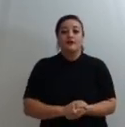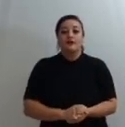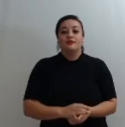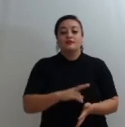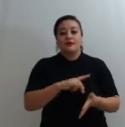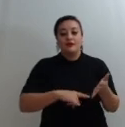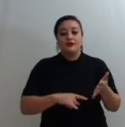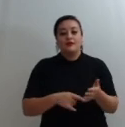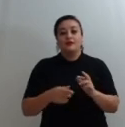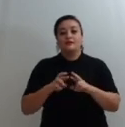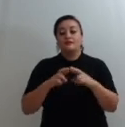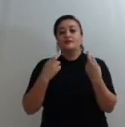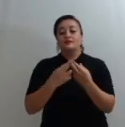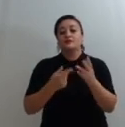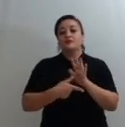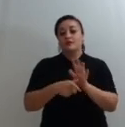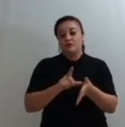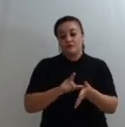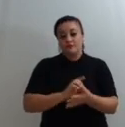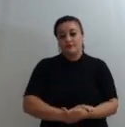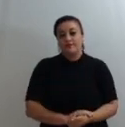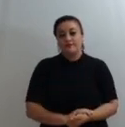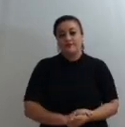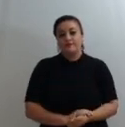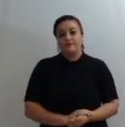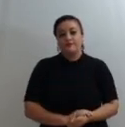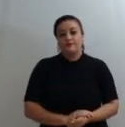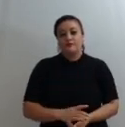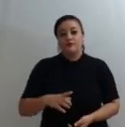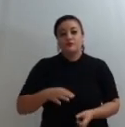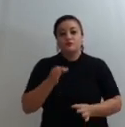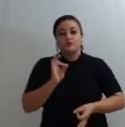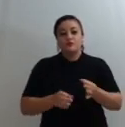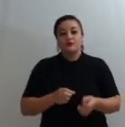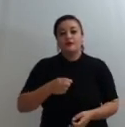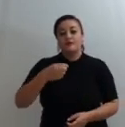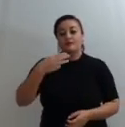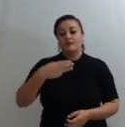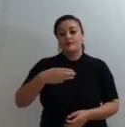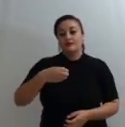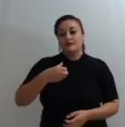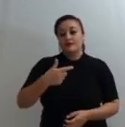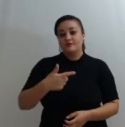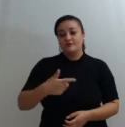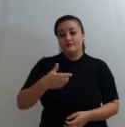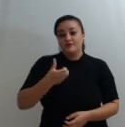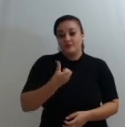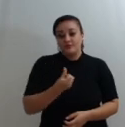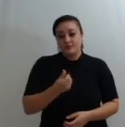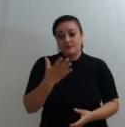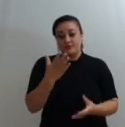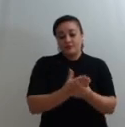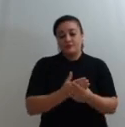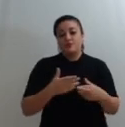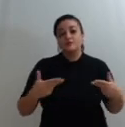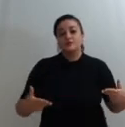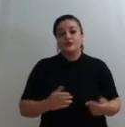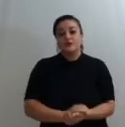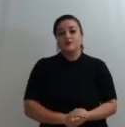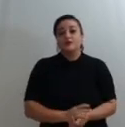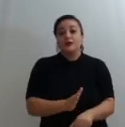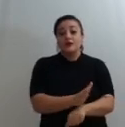às 16 horas e 24 minutos, tendo sido julgados 326 processos, ficando adiado o julgamento dos demais feitos.